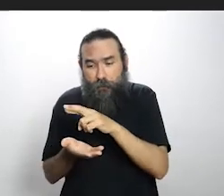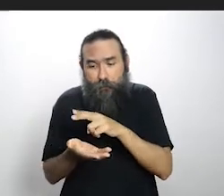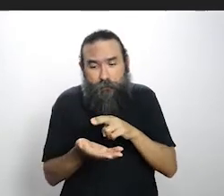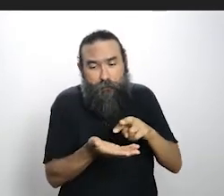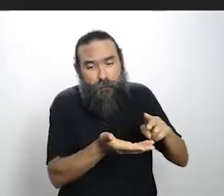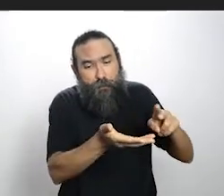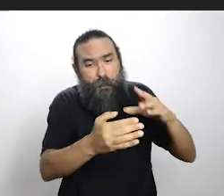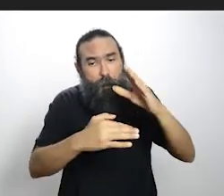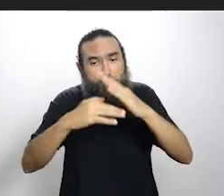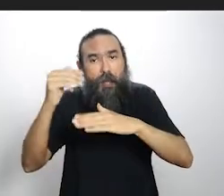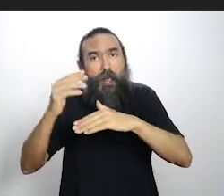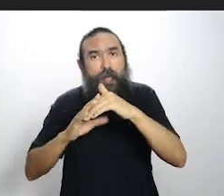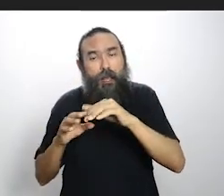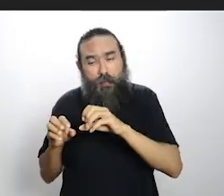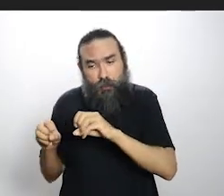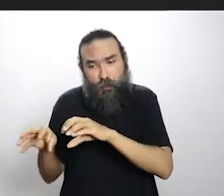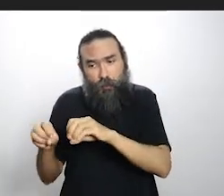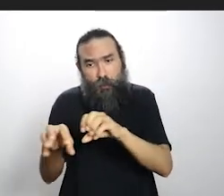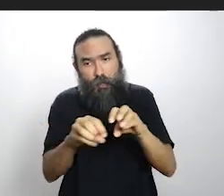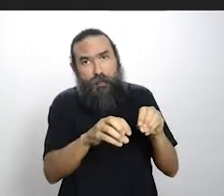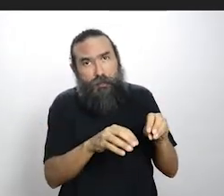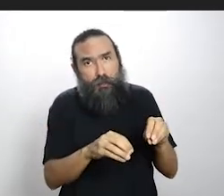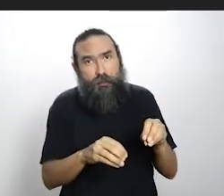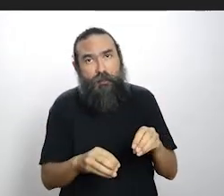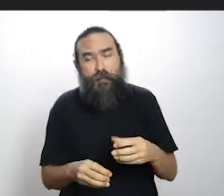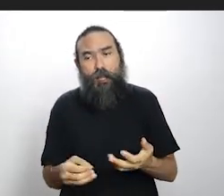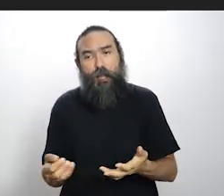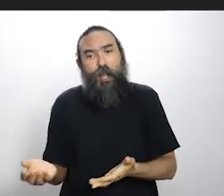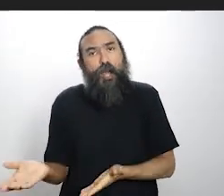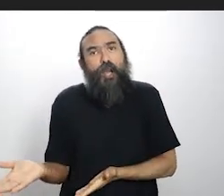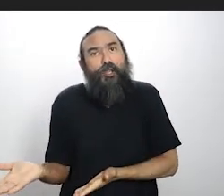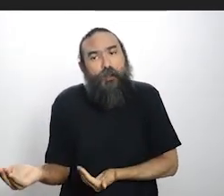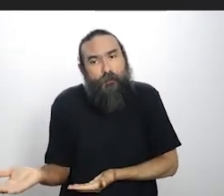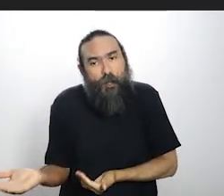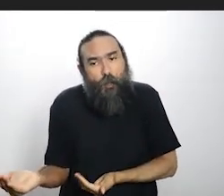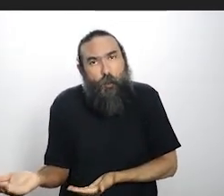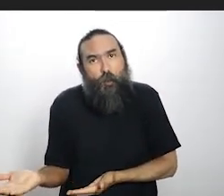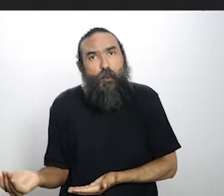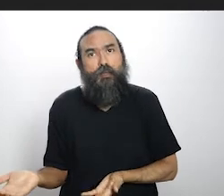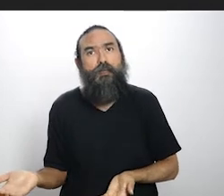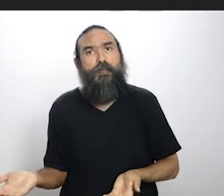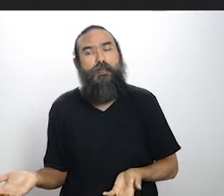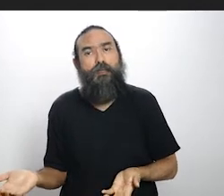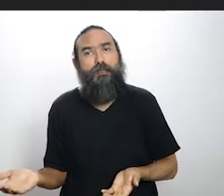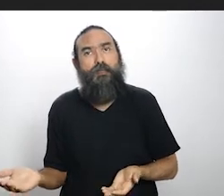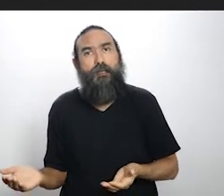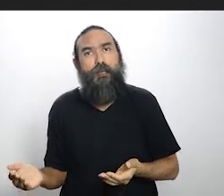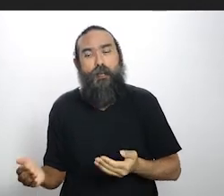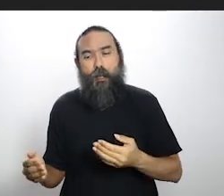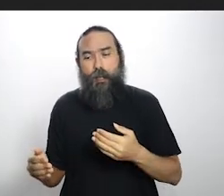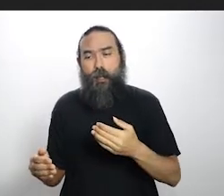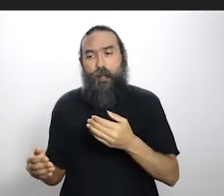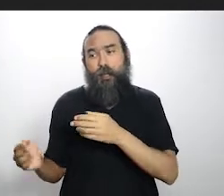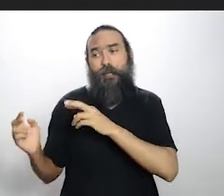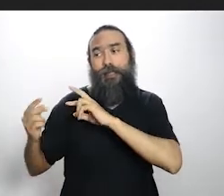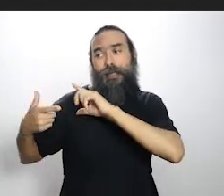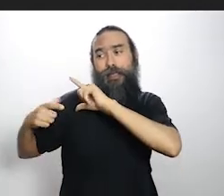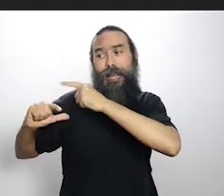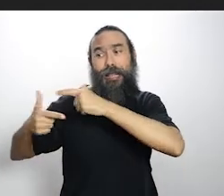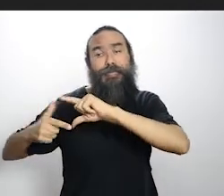processos educativos e de juventude, processos de